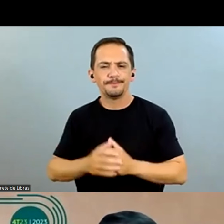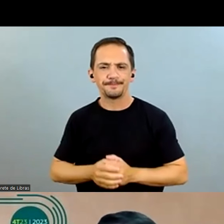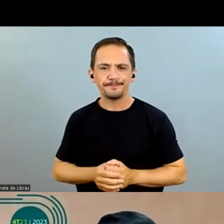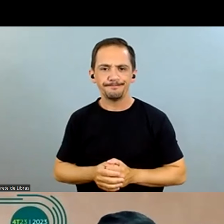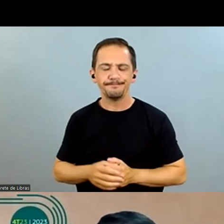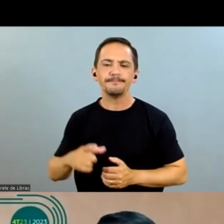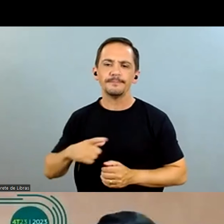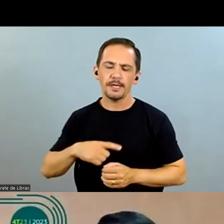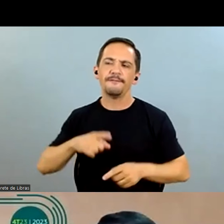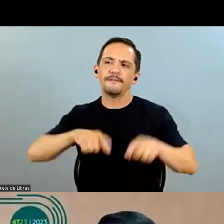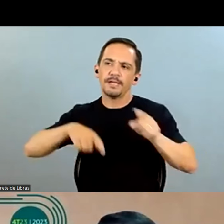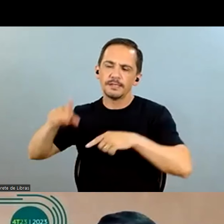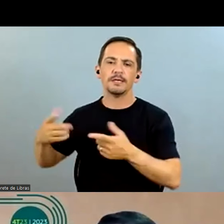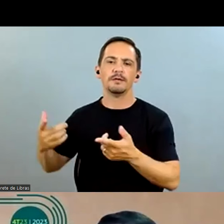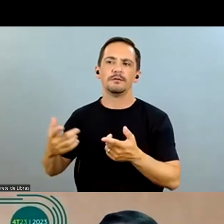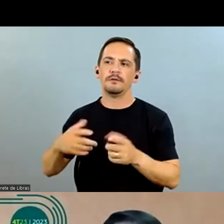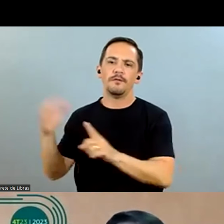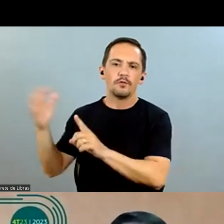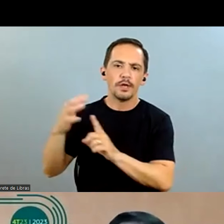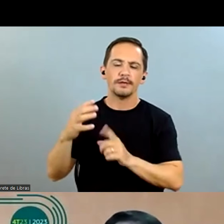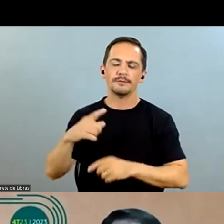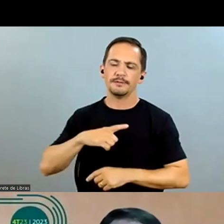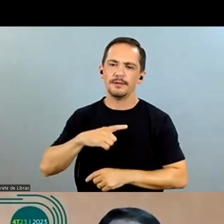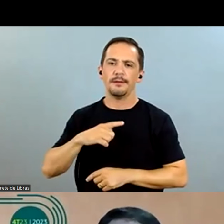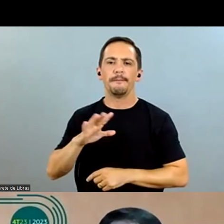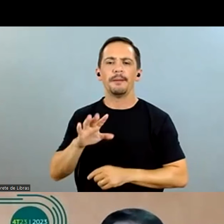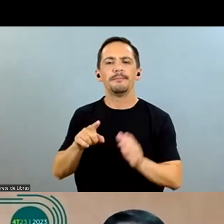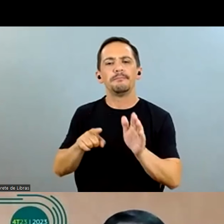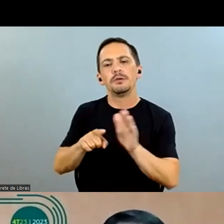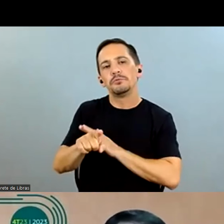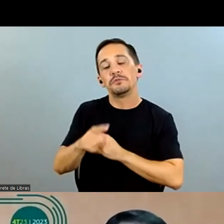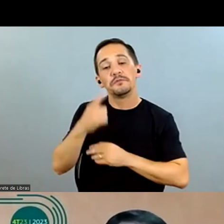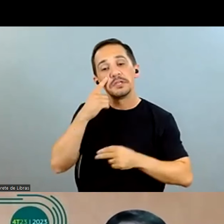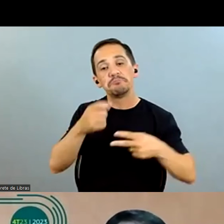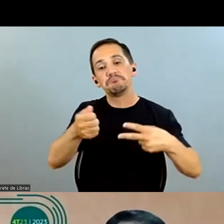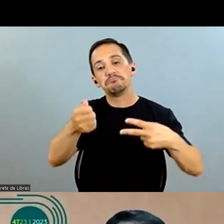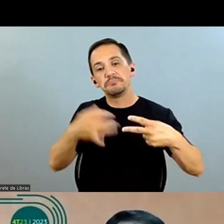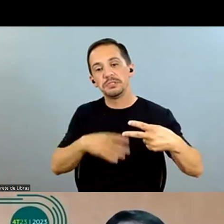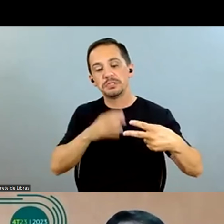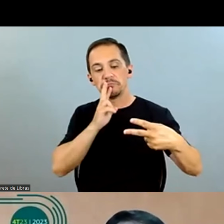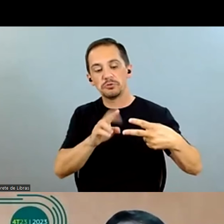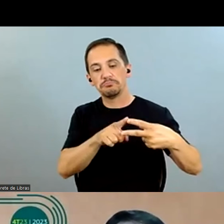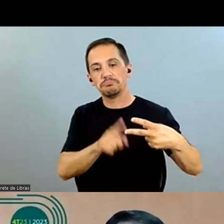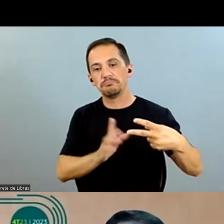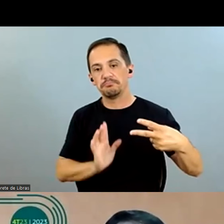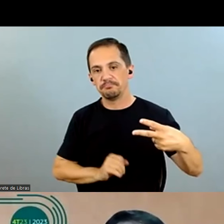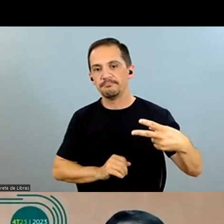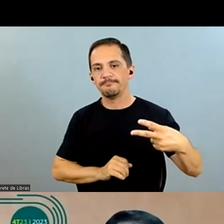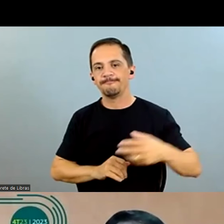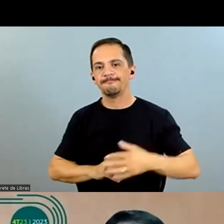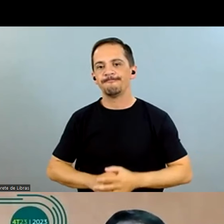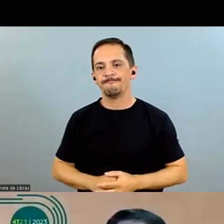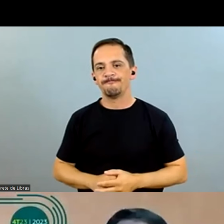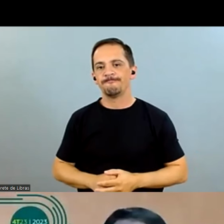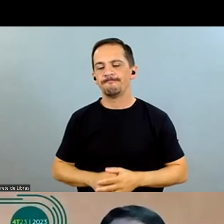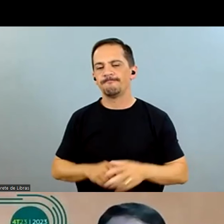variáveis aí dentro dessa minha pergunta mas se vocês conseguissem explorar um pouquinho mais cada uma dessas Vertentes seria bastante interessante no fundo eh com essas duas perguntas tô